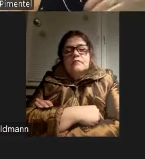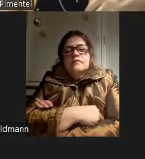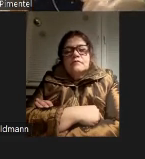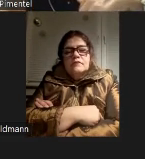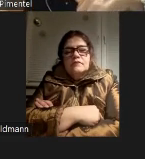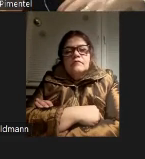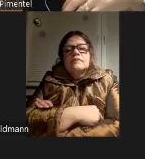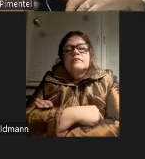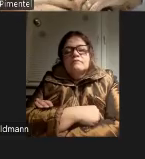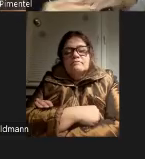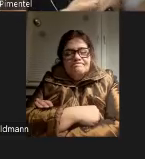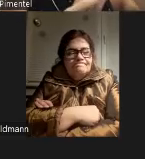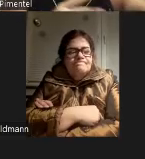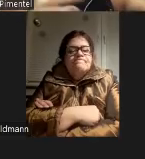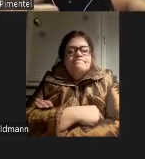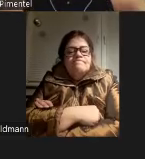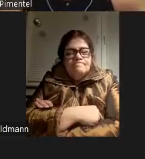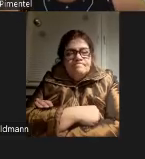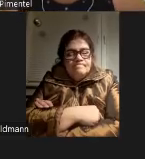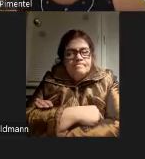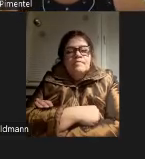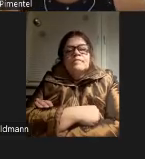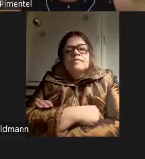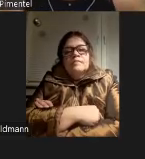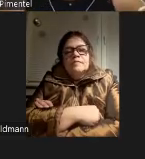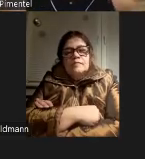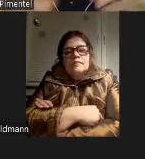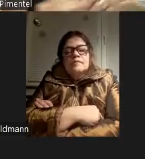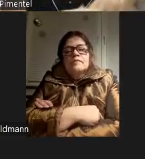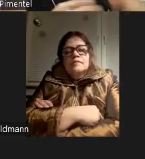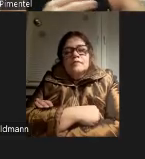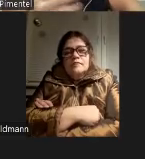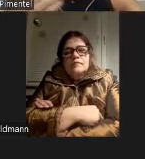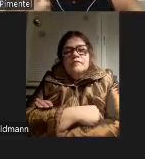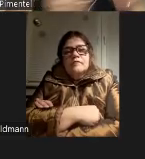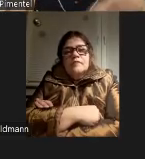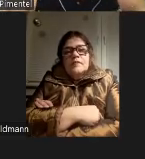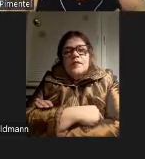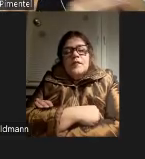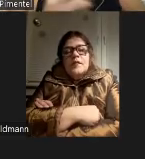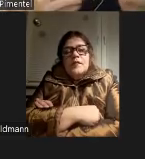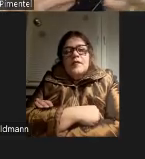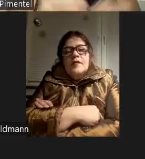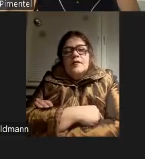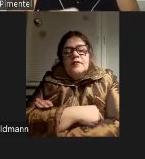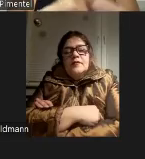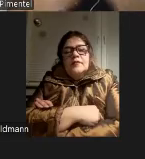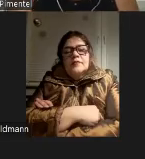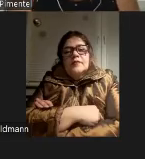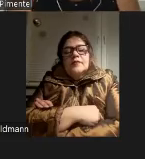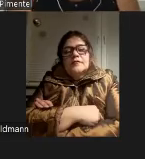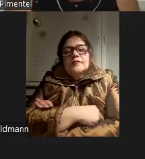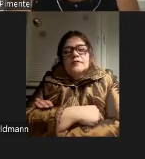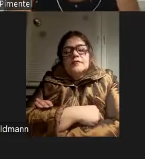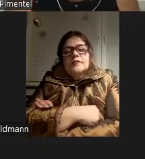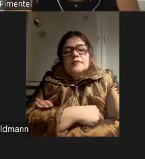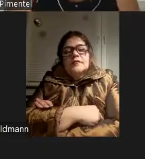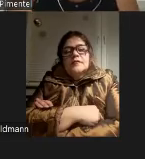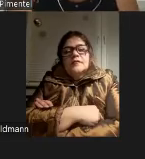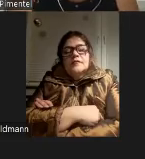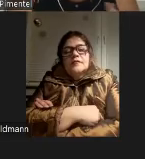determinada área, Alzheimer, outra que eu esqueci o nome agora, que é um nome gigantesco em outra área, Parkinson, e aí diversas